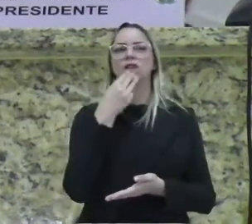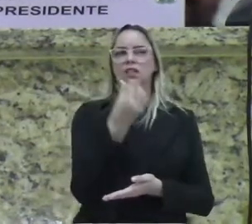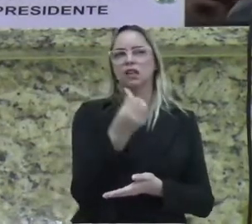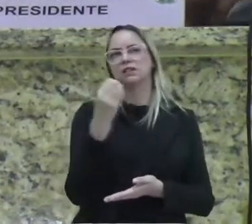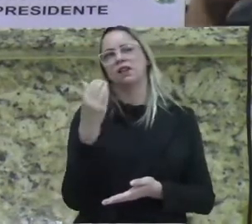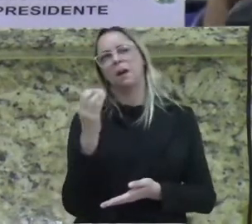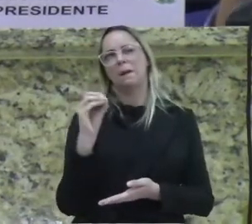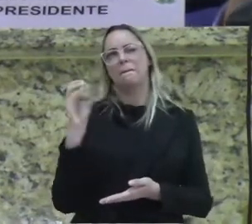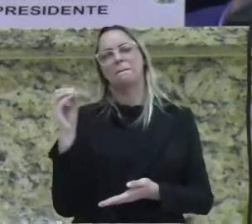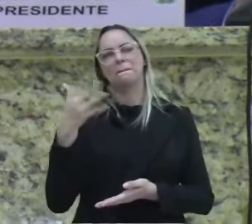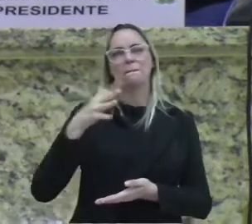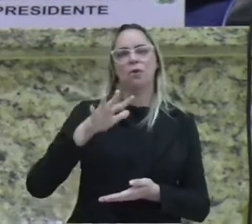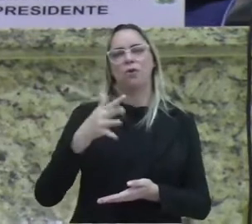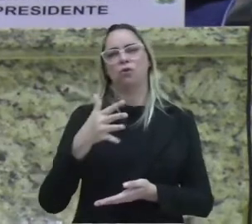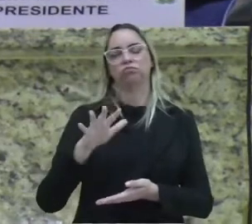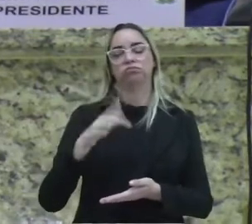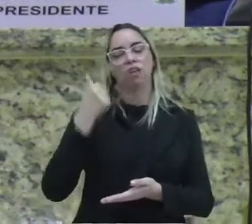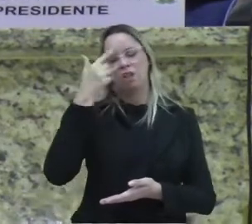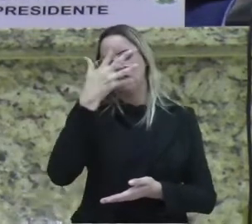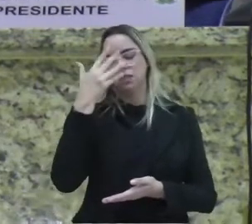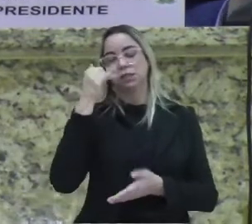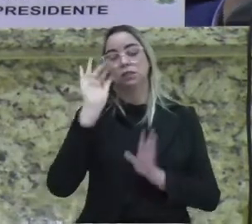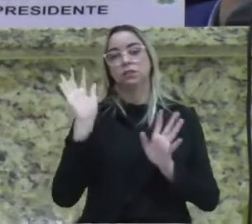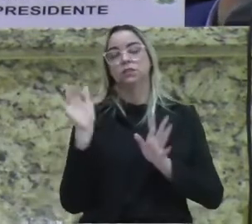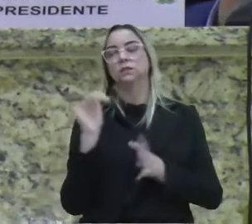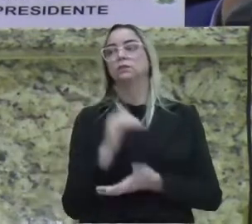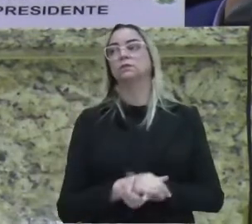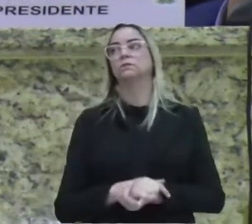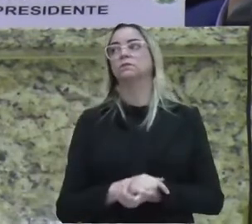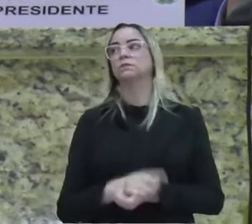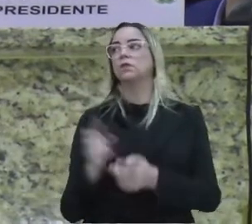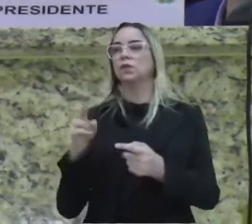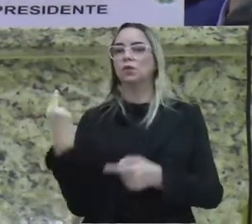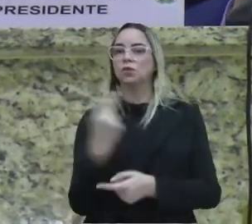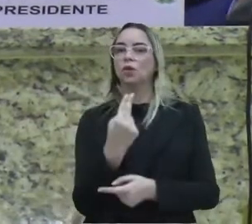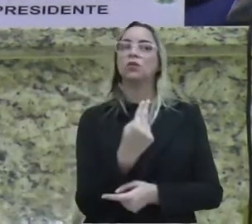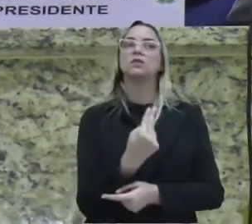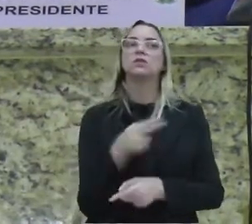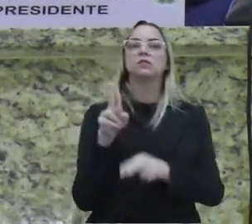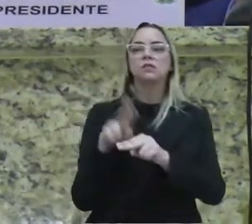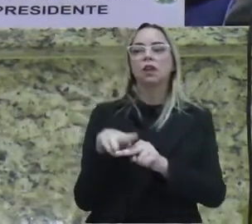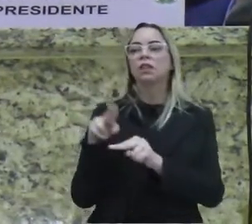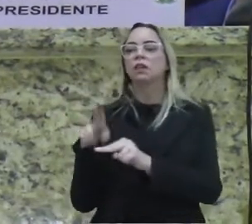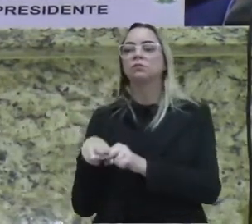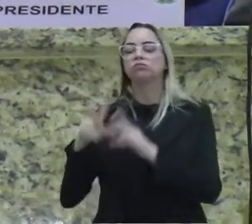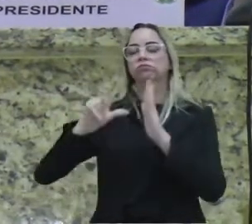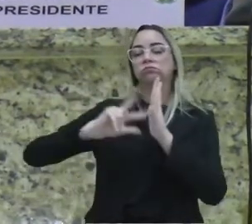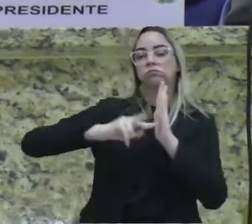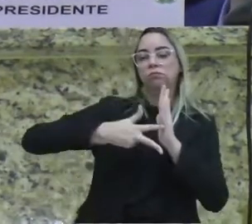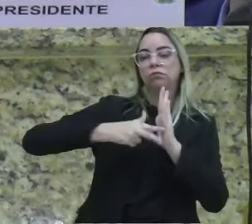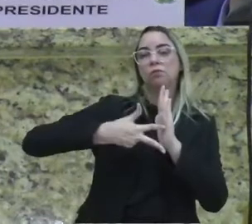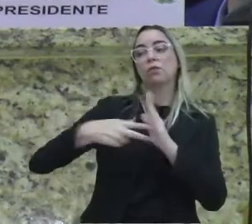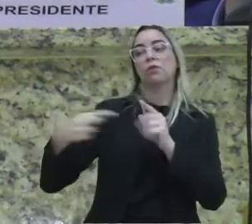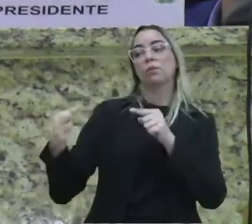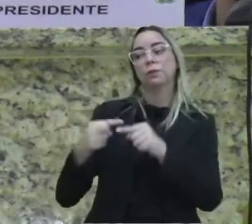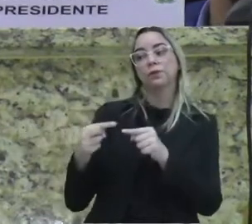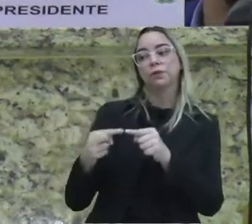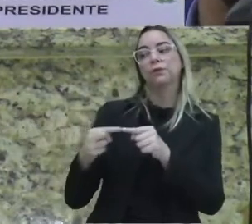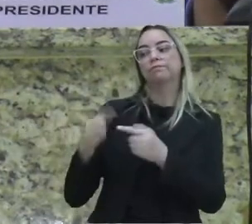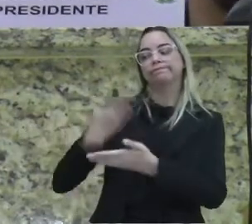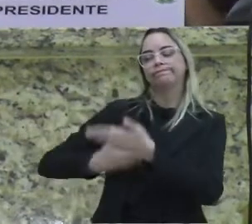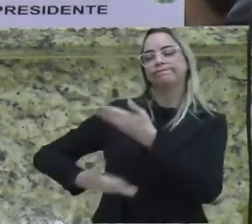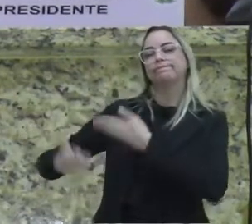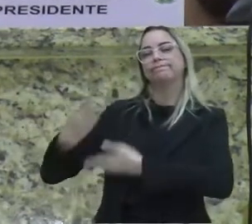mil, não recordo números, nós sentamos com o sindicato e sugerimos fazer um acordo